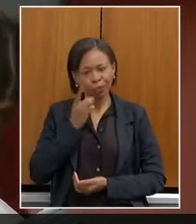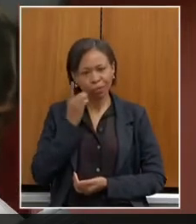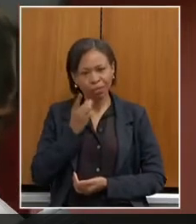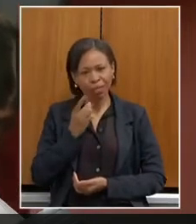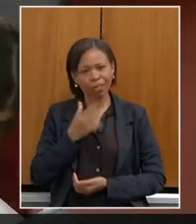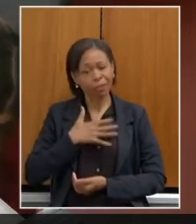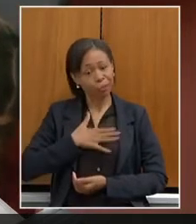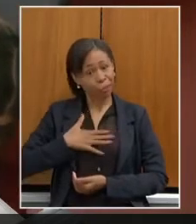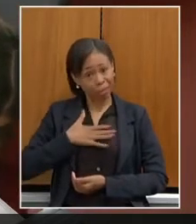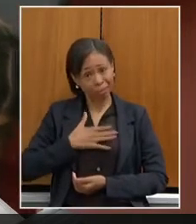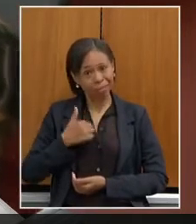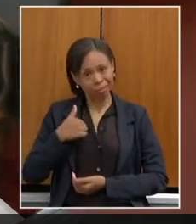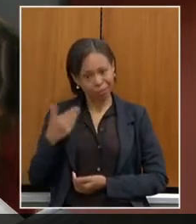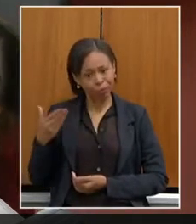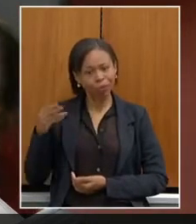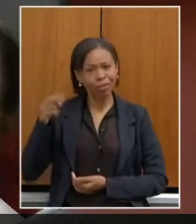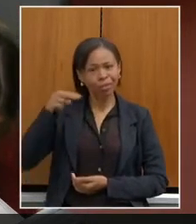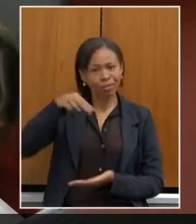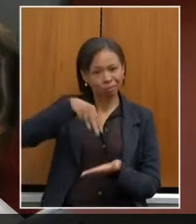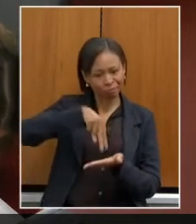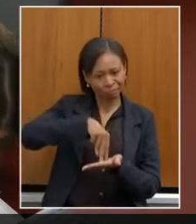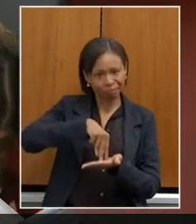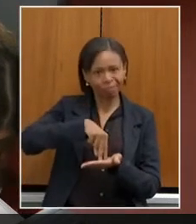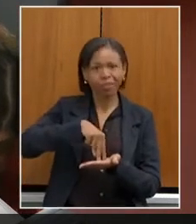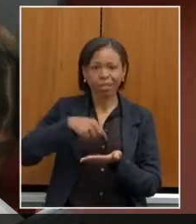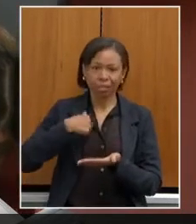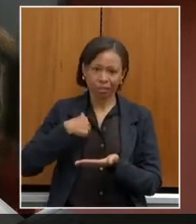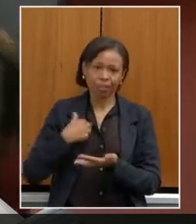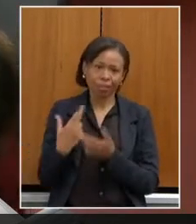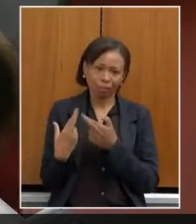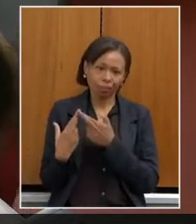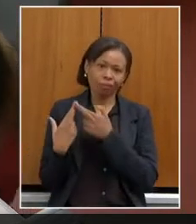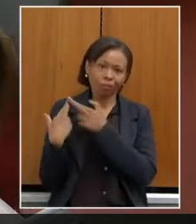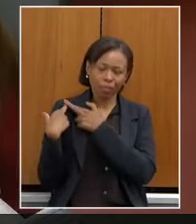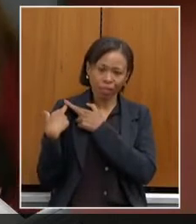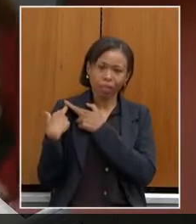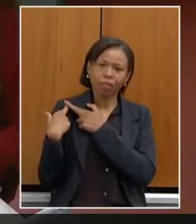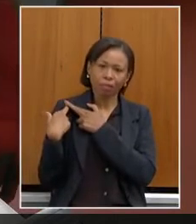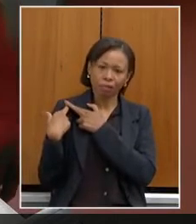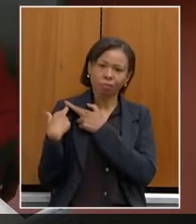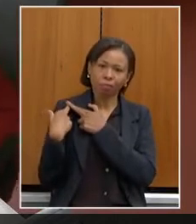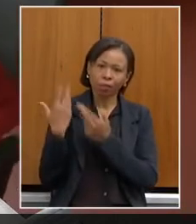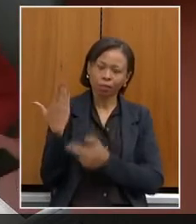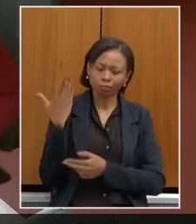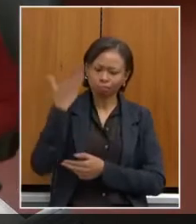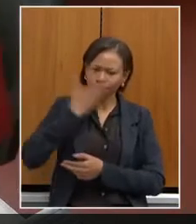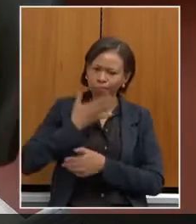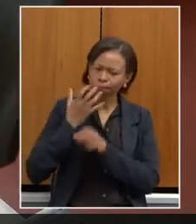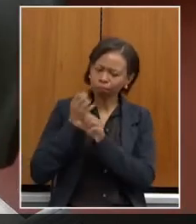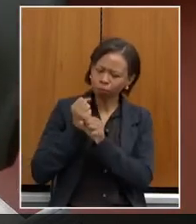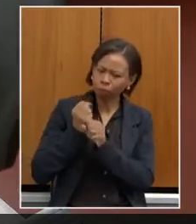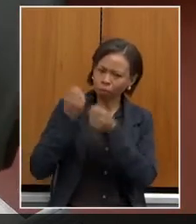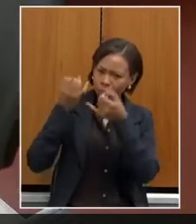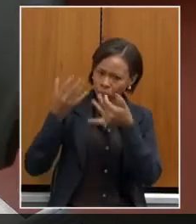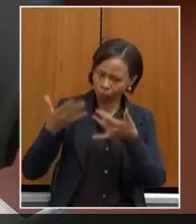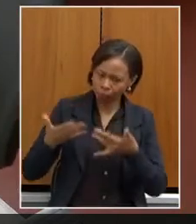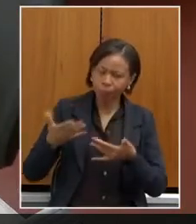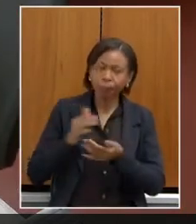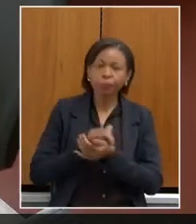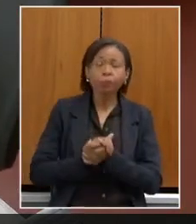é esse também prestar contas à assembleia então em relação ao kit intubação